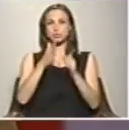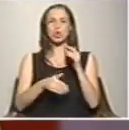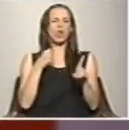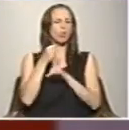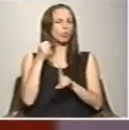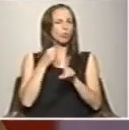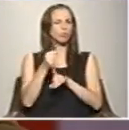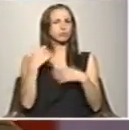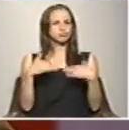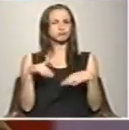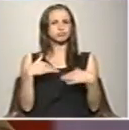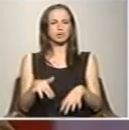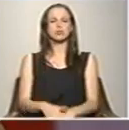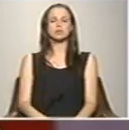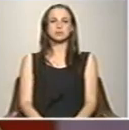à volta,